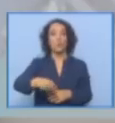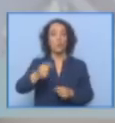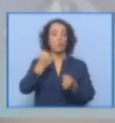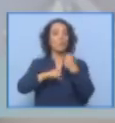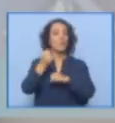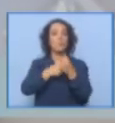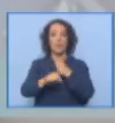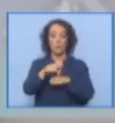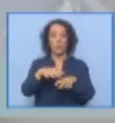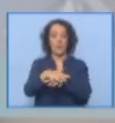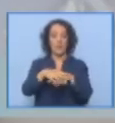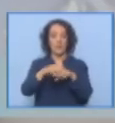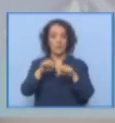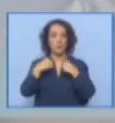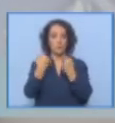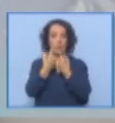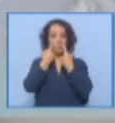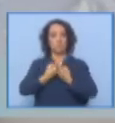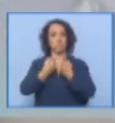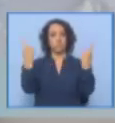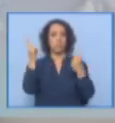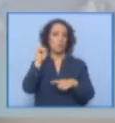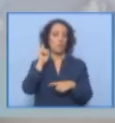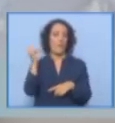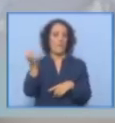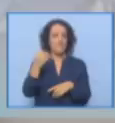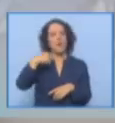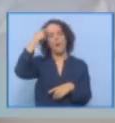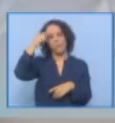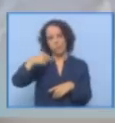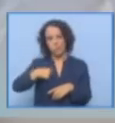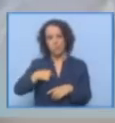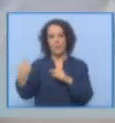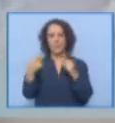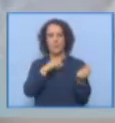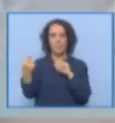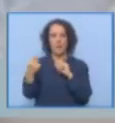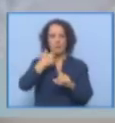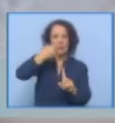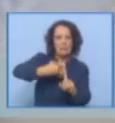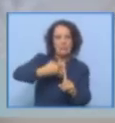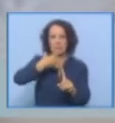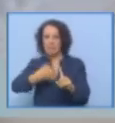sociais ganham bastante importância. Sabemos do debate em torno da credibilidade da informação que é